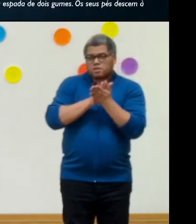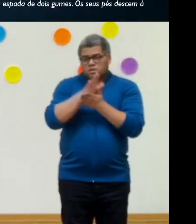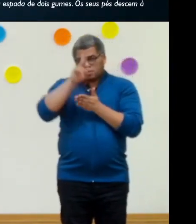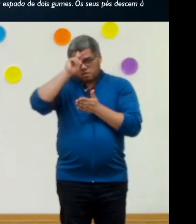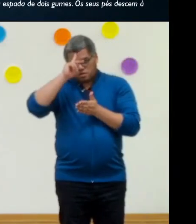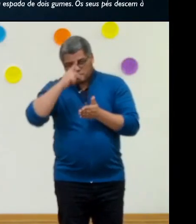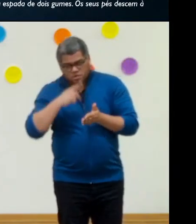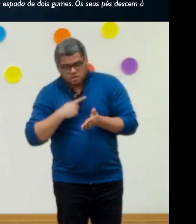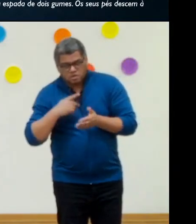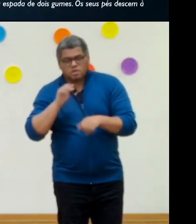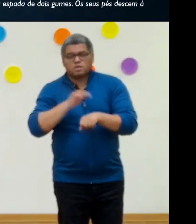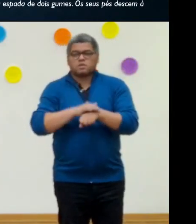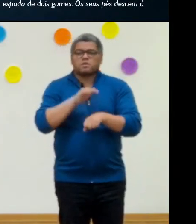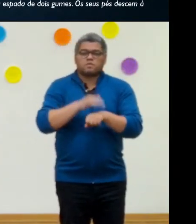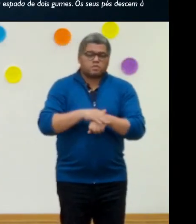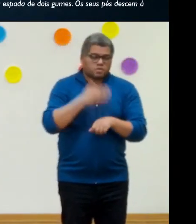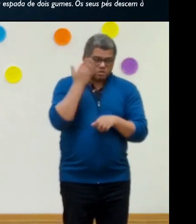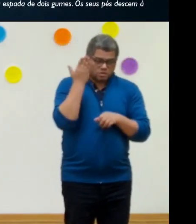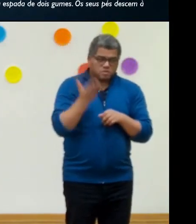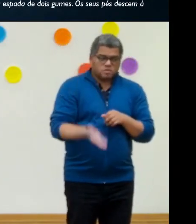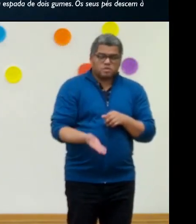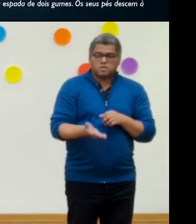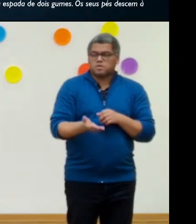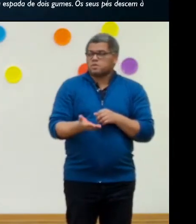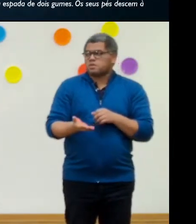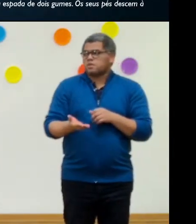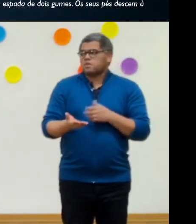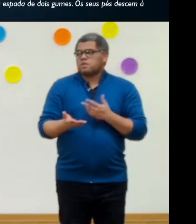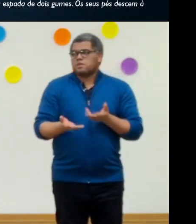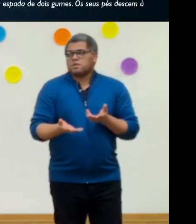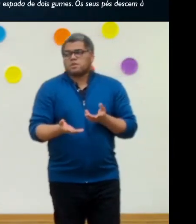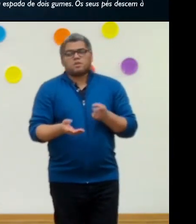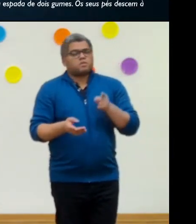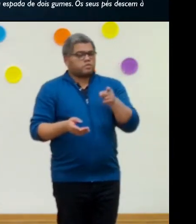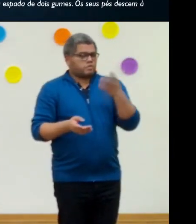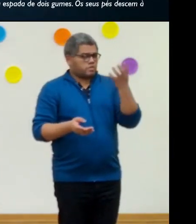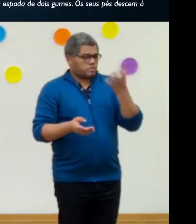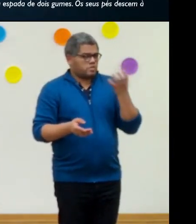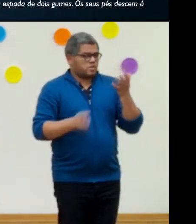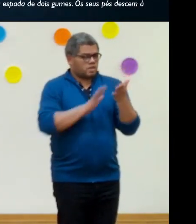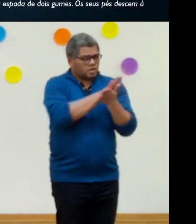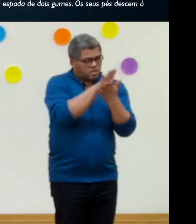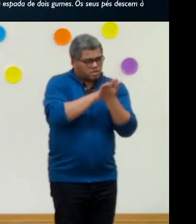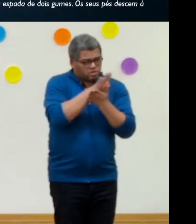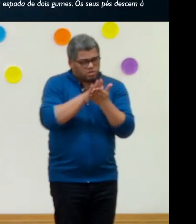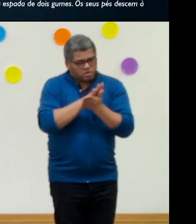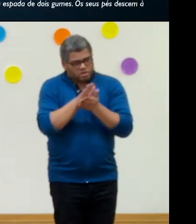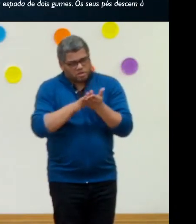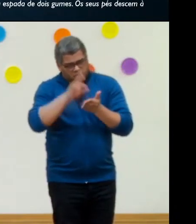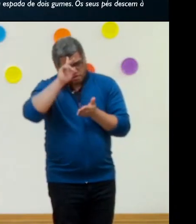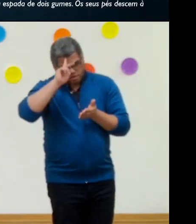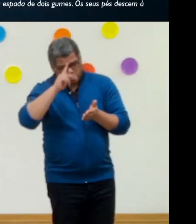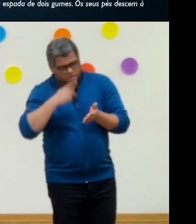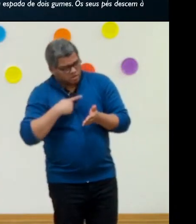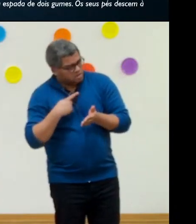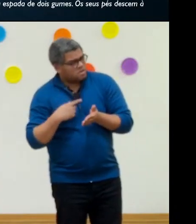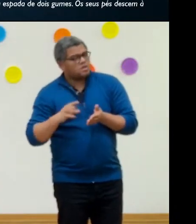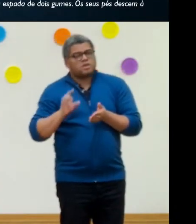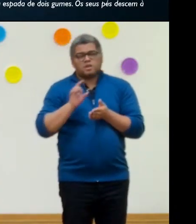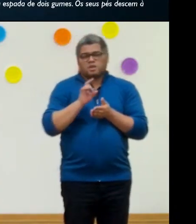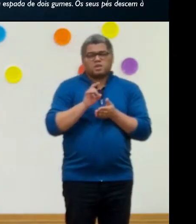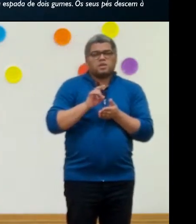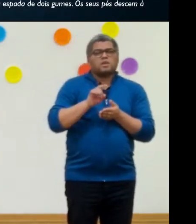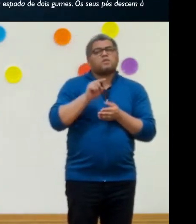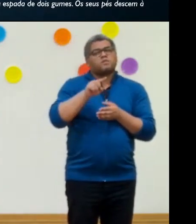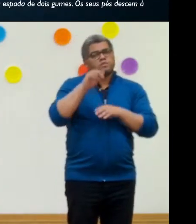coisa. Tinha lido isso? É tipo assim, você quer se arruinar? Só se você quiser se arruinar, você